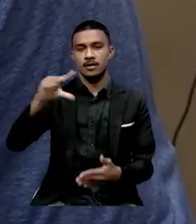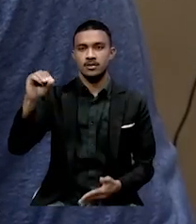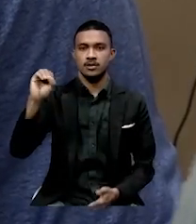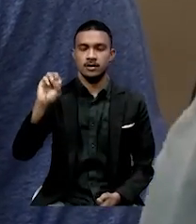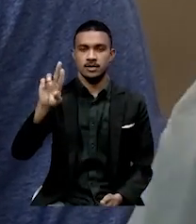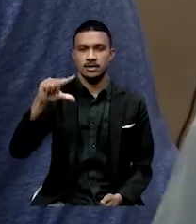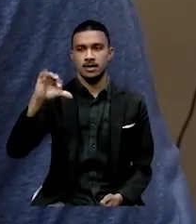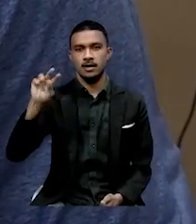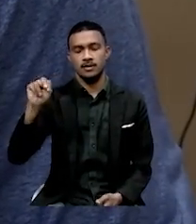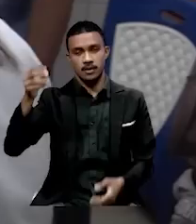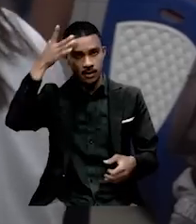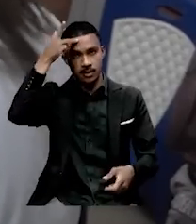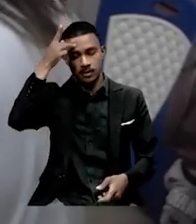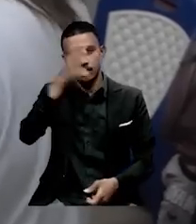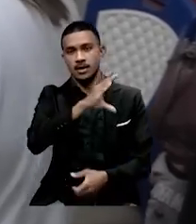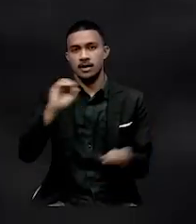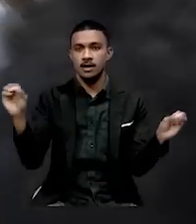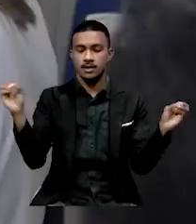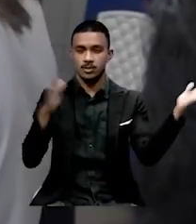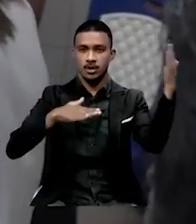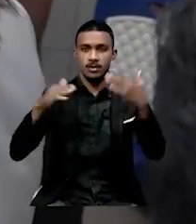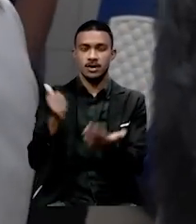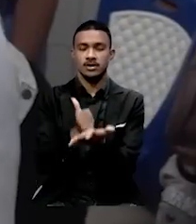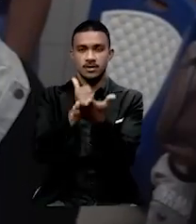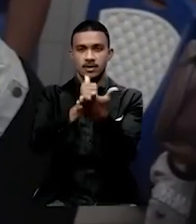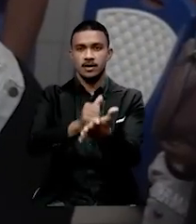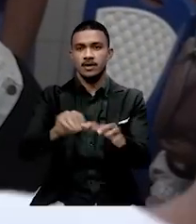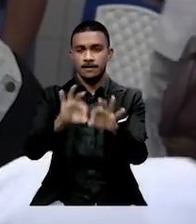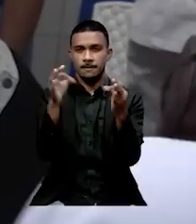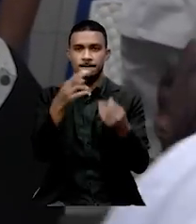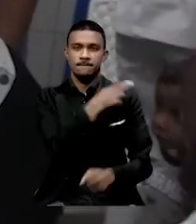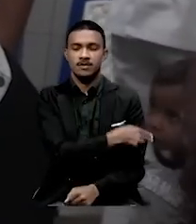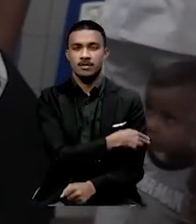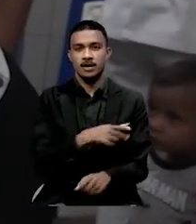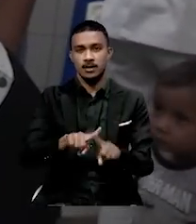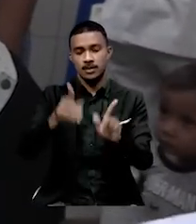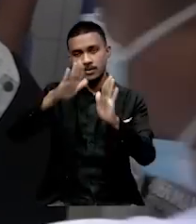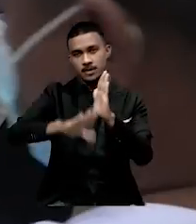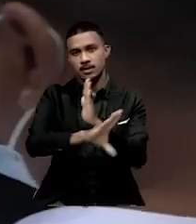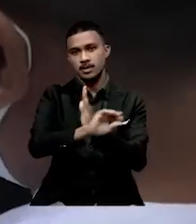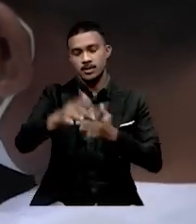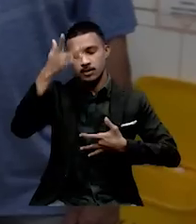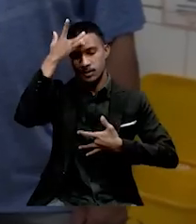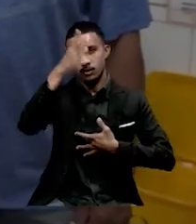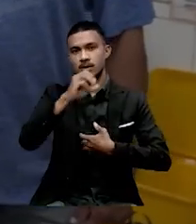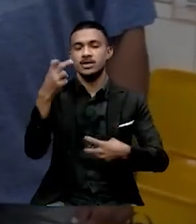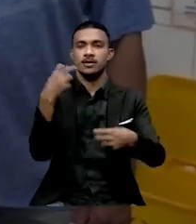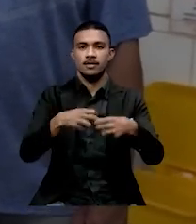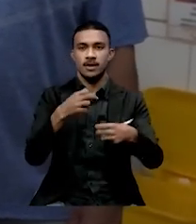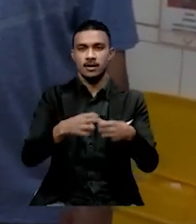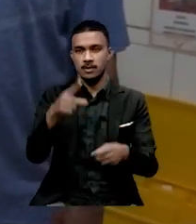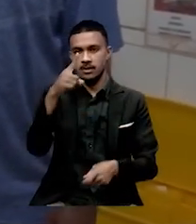kakutak Lourdes actuir las problema facilidade e hospital Macmenus me ve Jorginho nia moras ma complicado tamba la